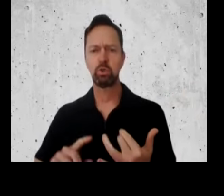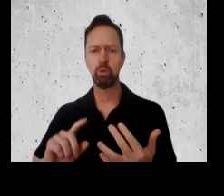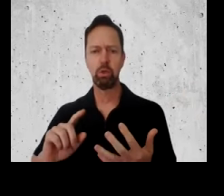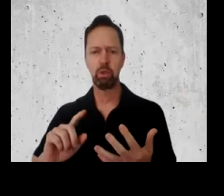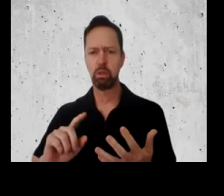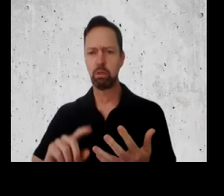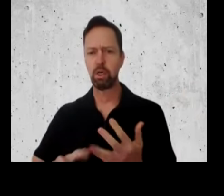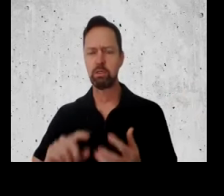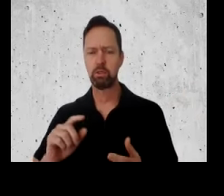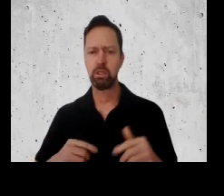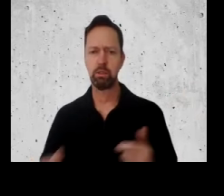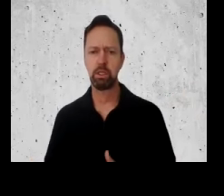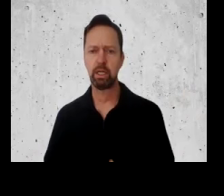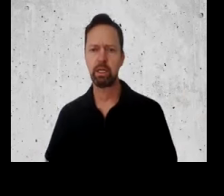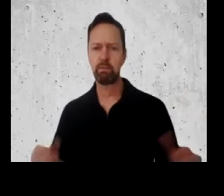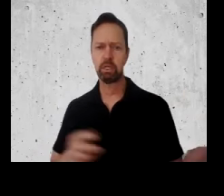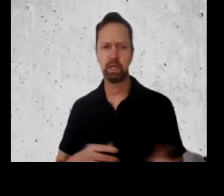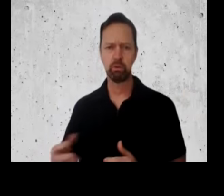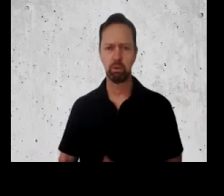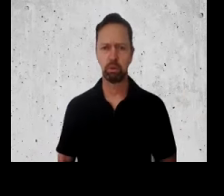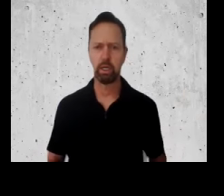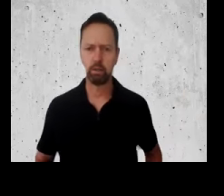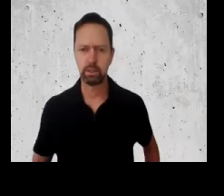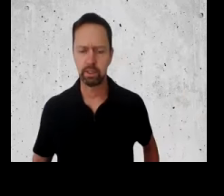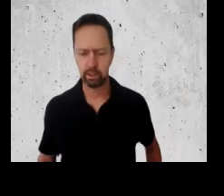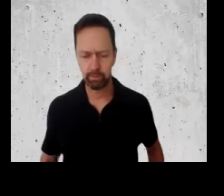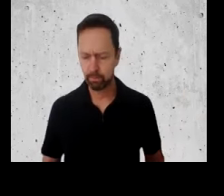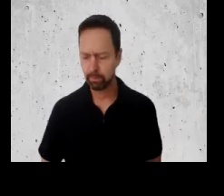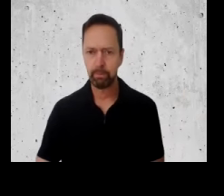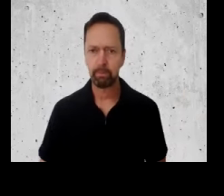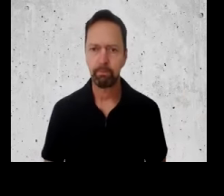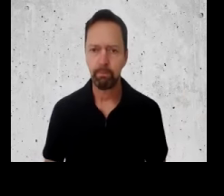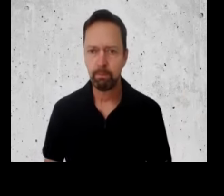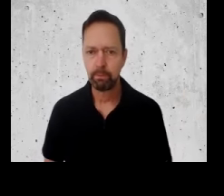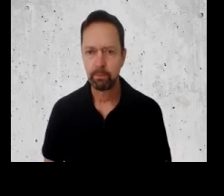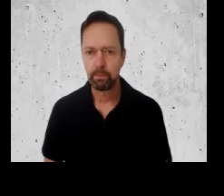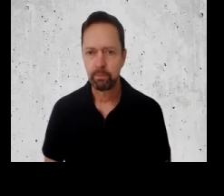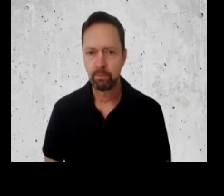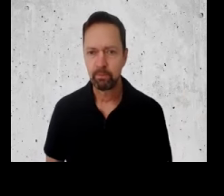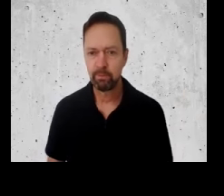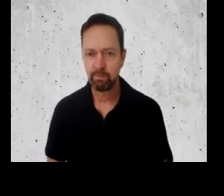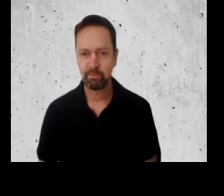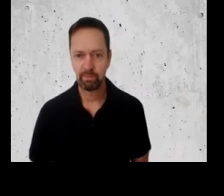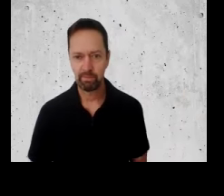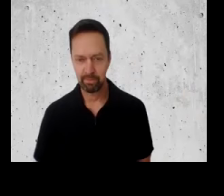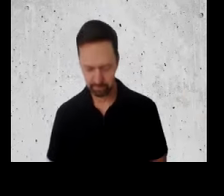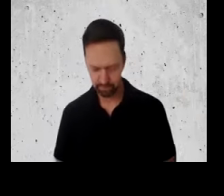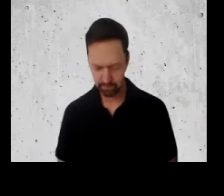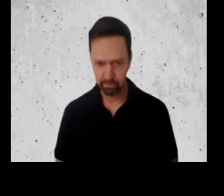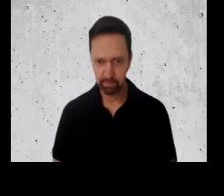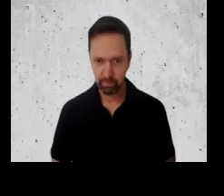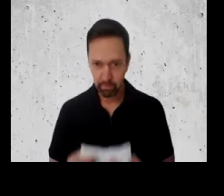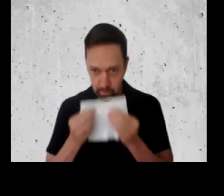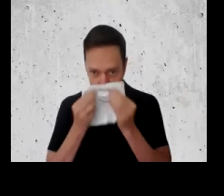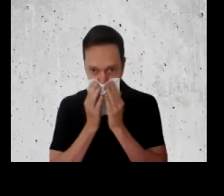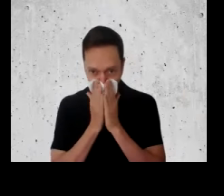o que você estudou, quais são os seus interesses, mestrado, doutorado, etc. Bom, eu sou